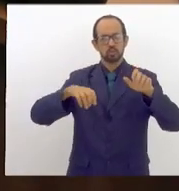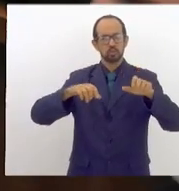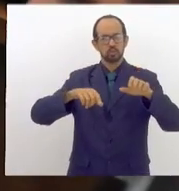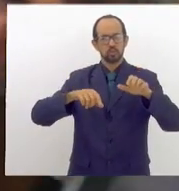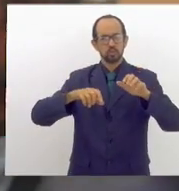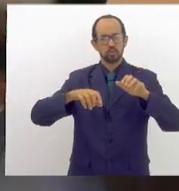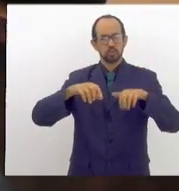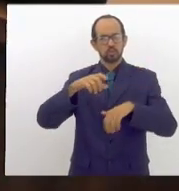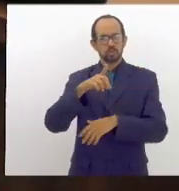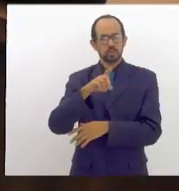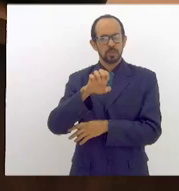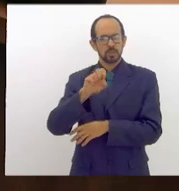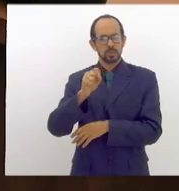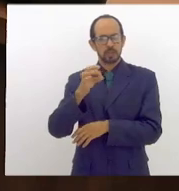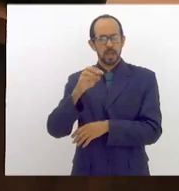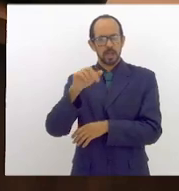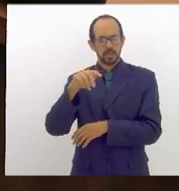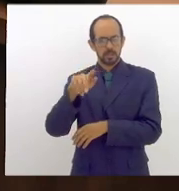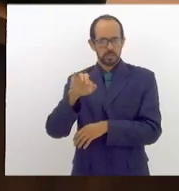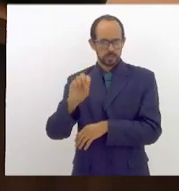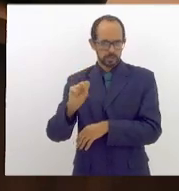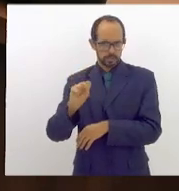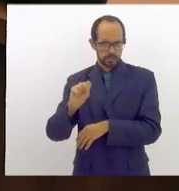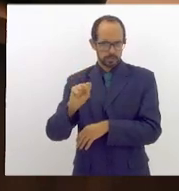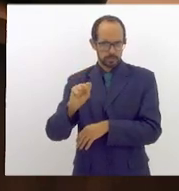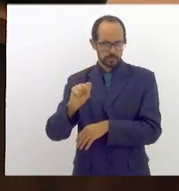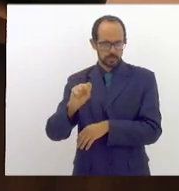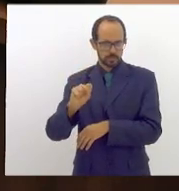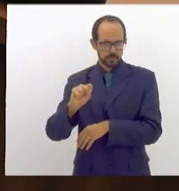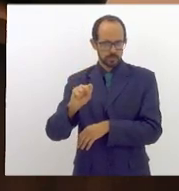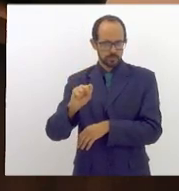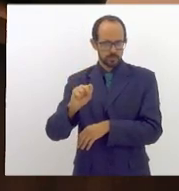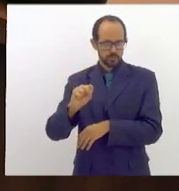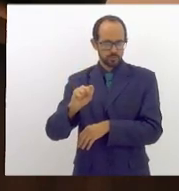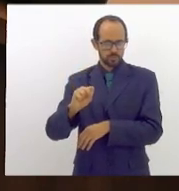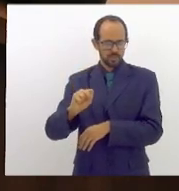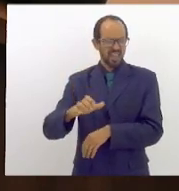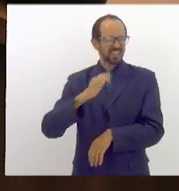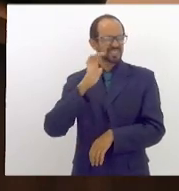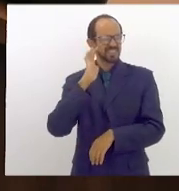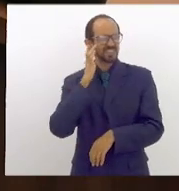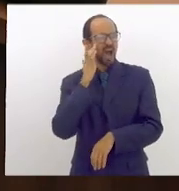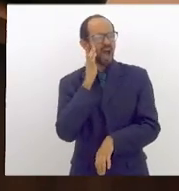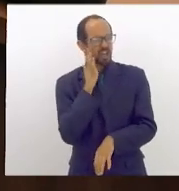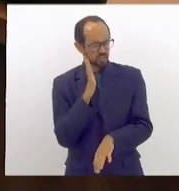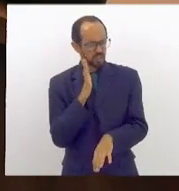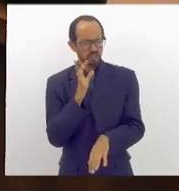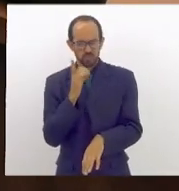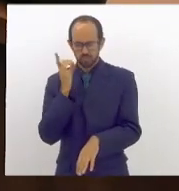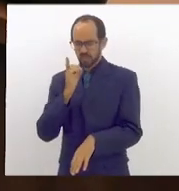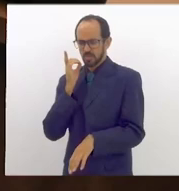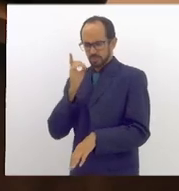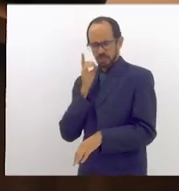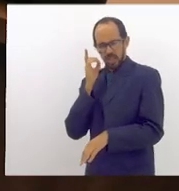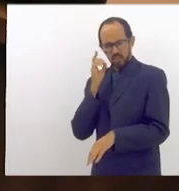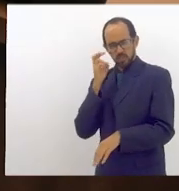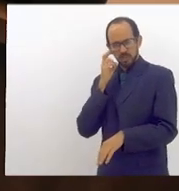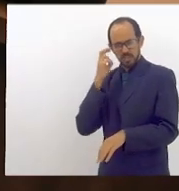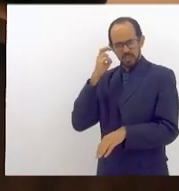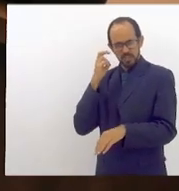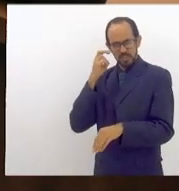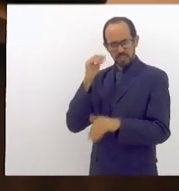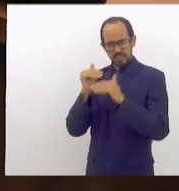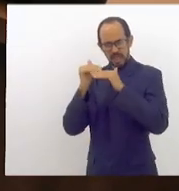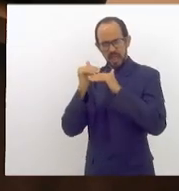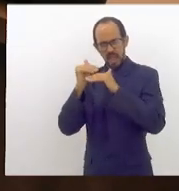será que um deputado de oposição com um mínimo de inteligência vai votar